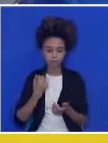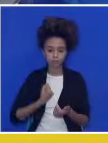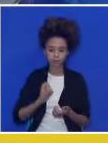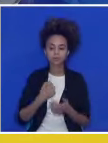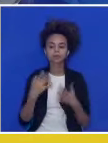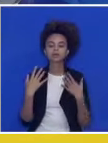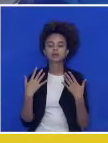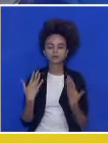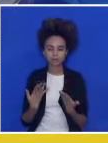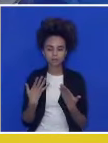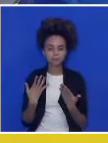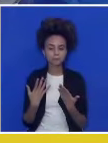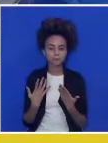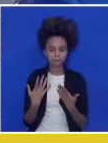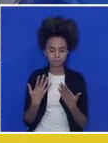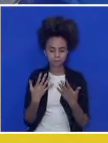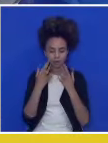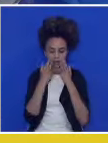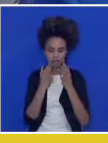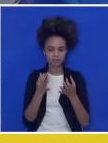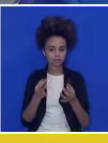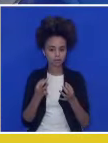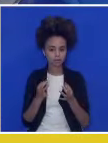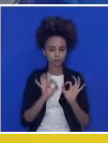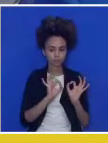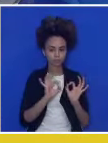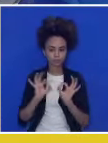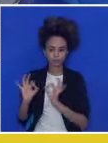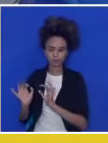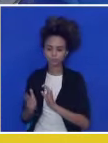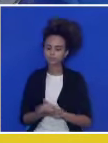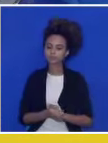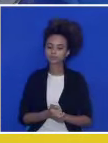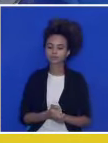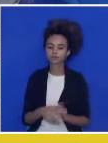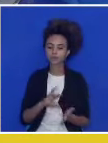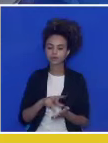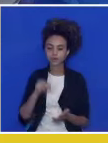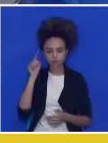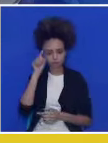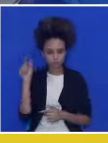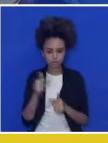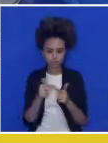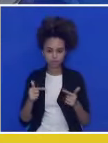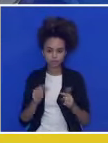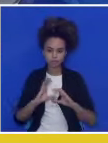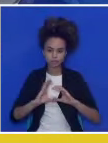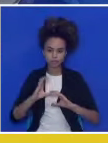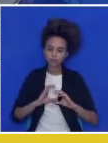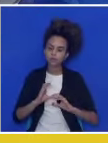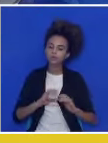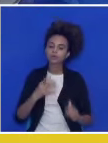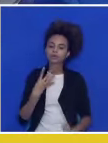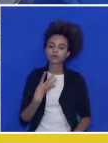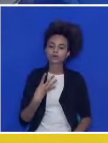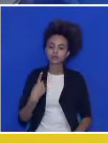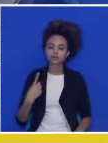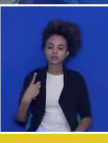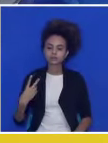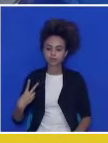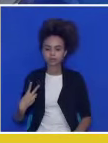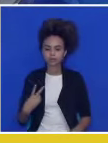à sua aposta, fique de olho na nossa transmissão. Vamos ao sorteio do dia de sorte, concurso 412, com o